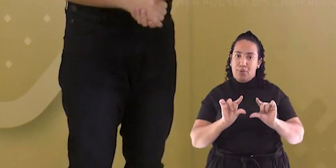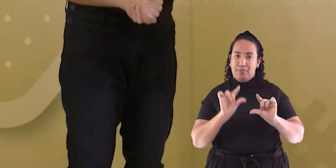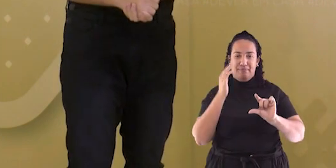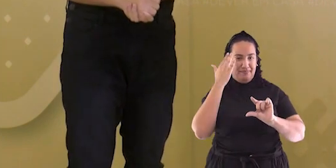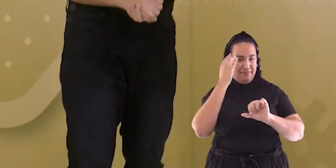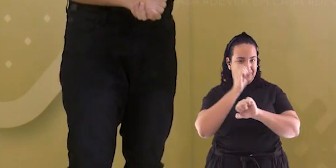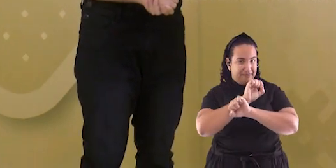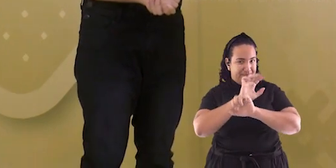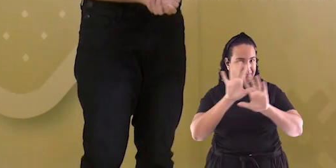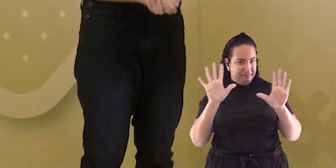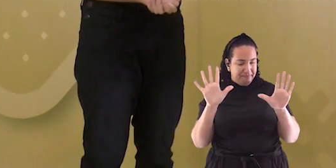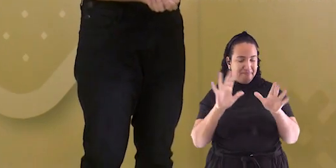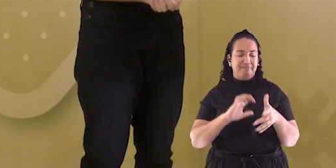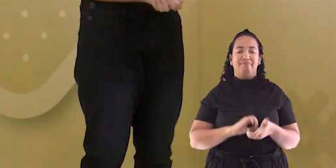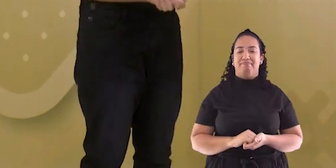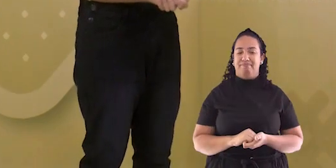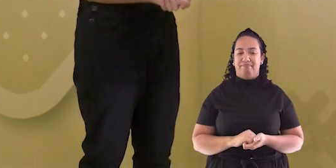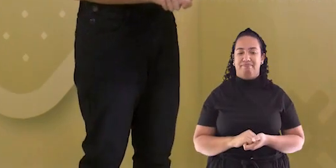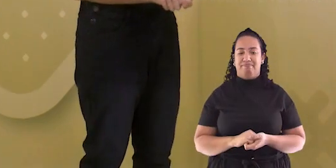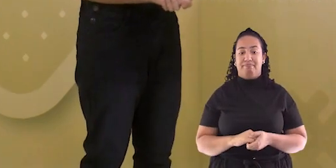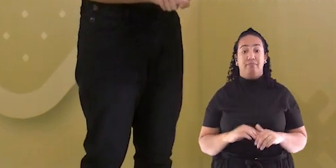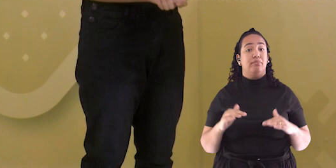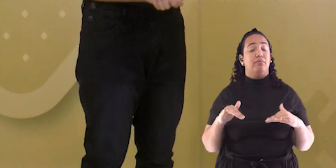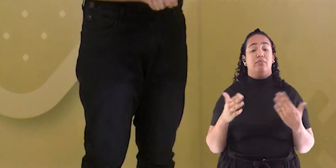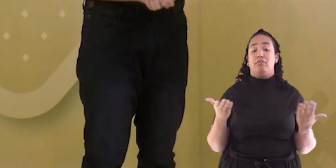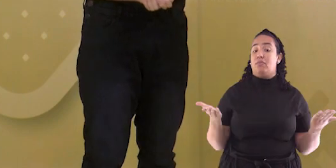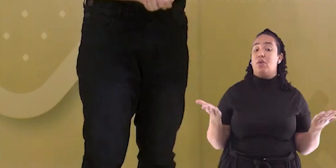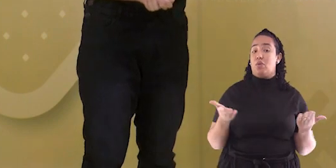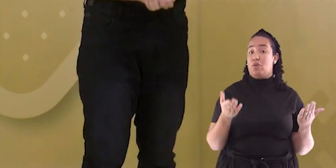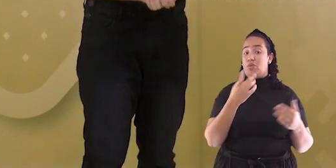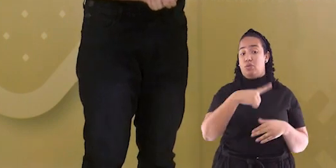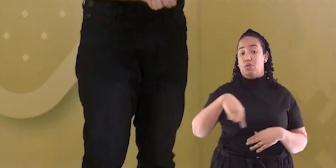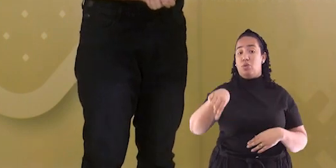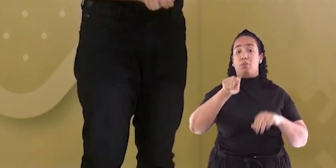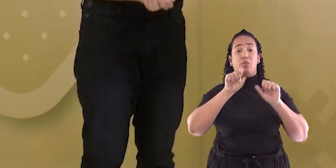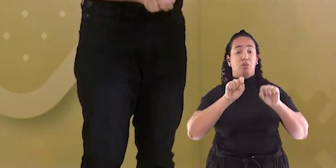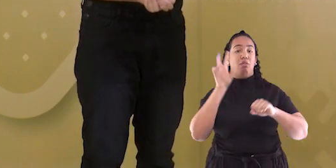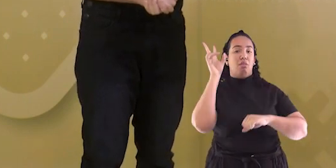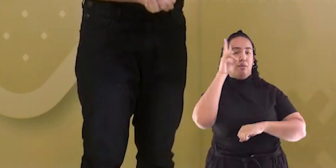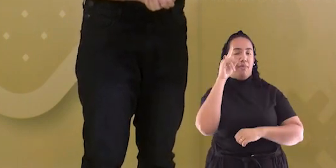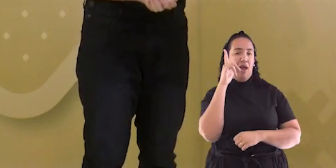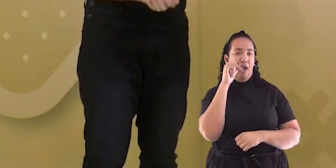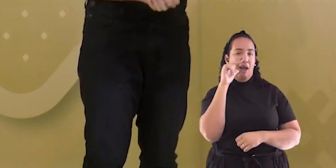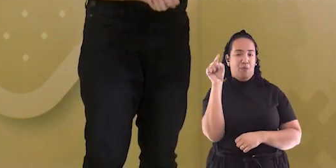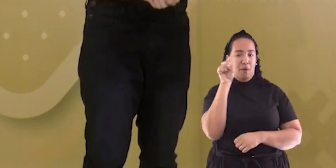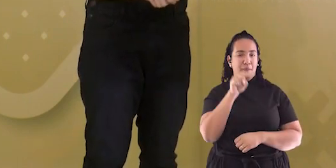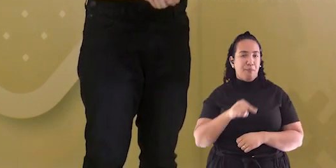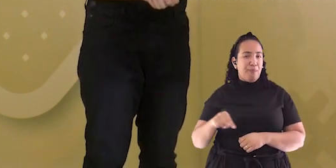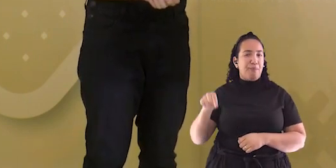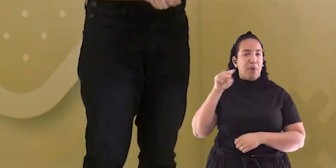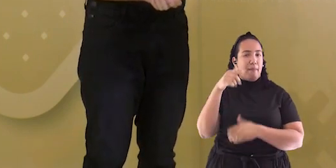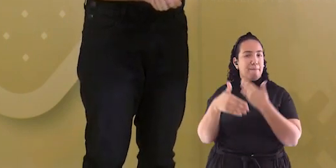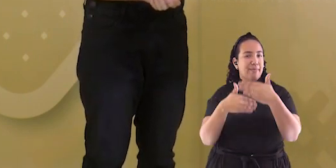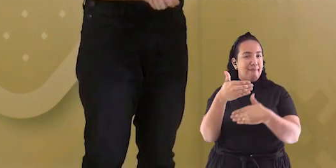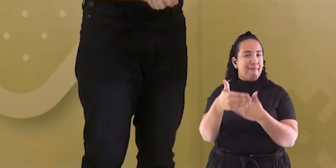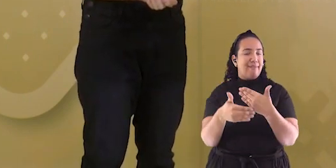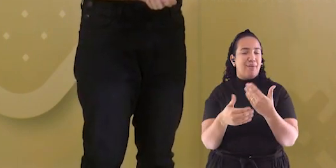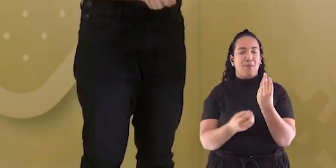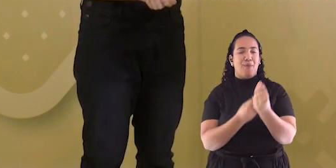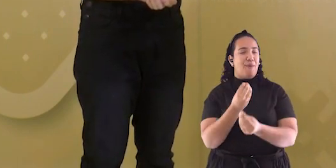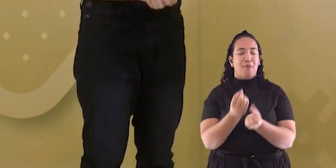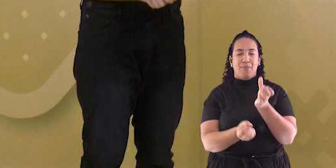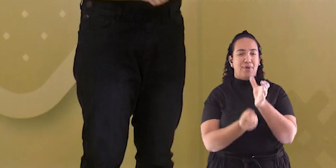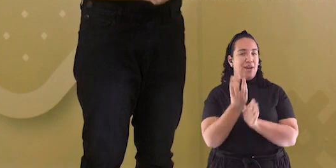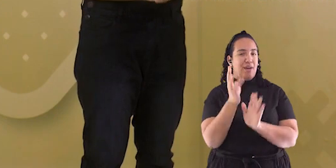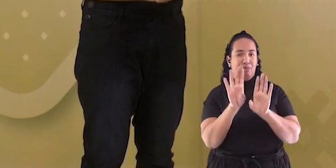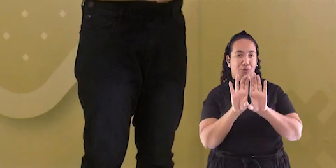Entendido? Bom, então, agora a gente pode voltar ao ciclo da água para entender o que acontece com a água nesse processo que forma as nuvens,